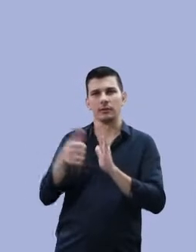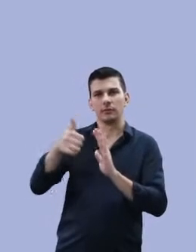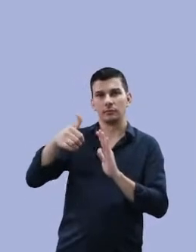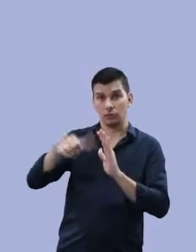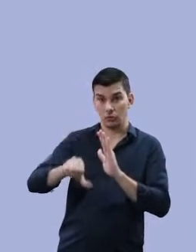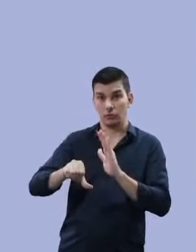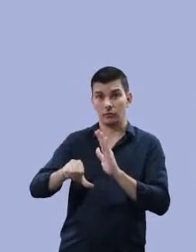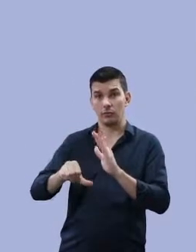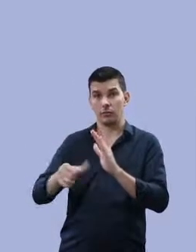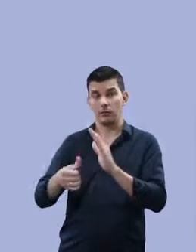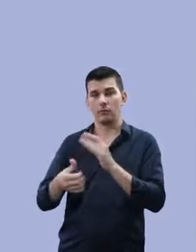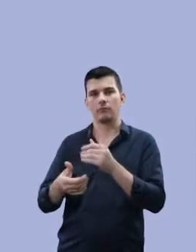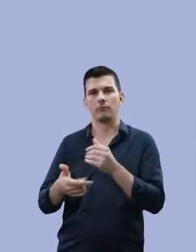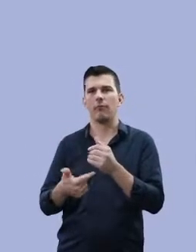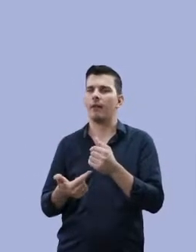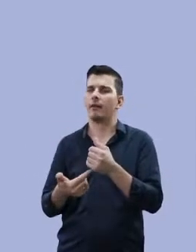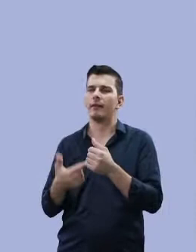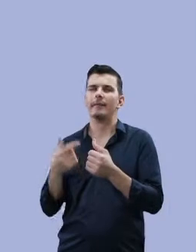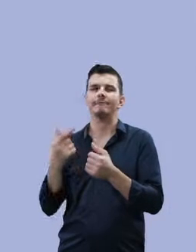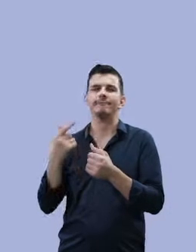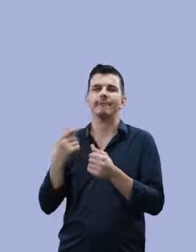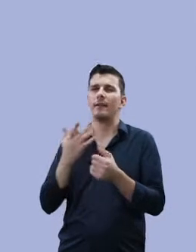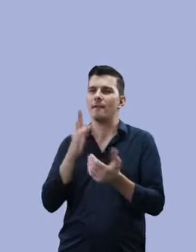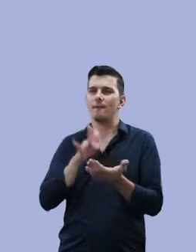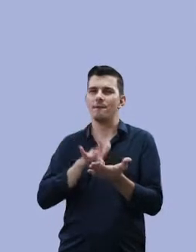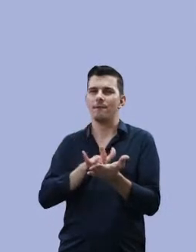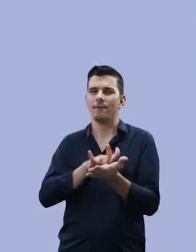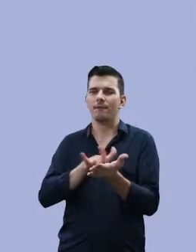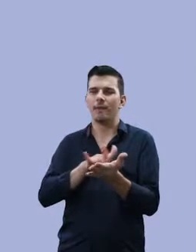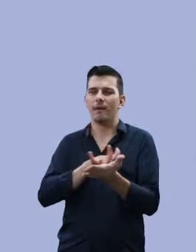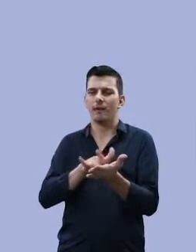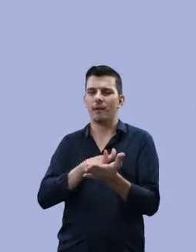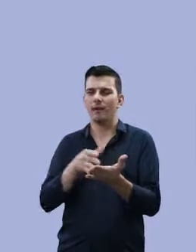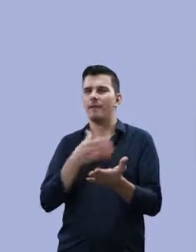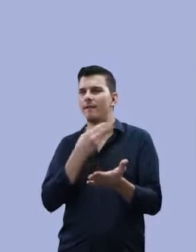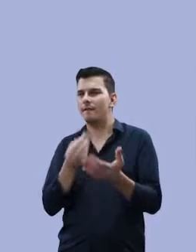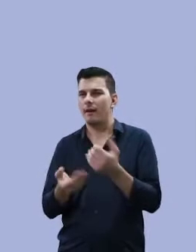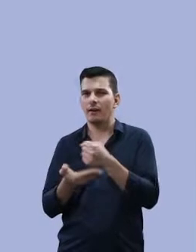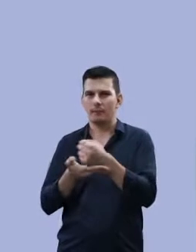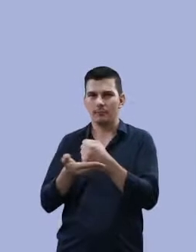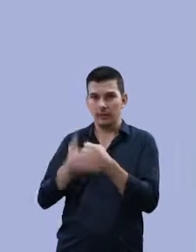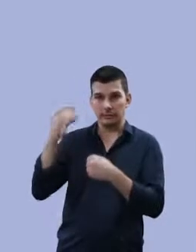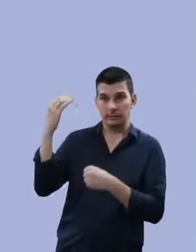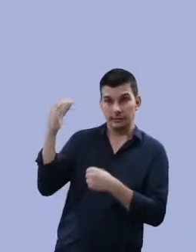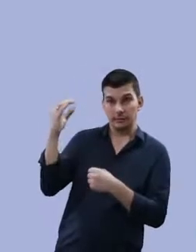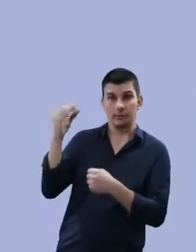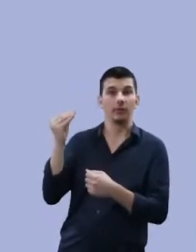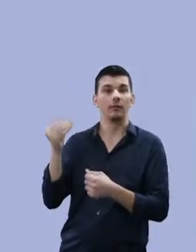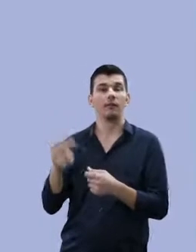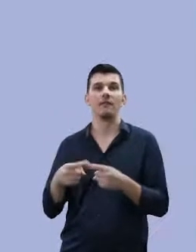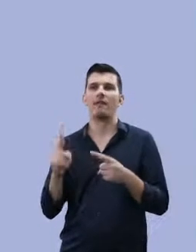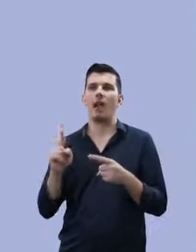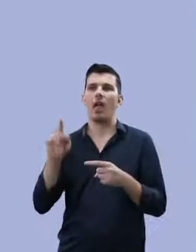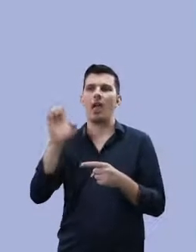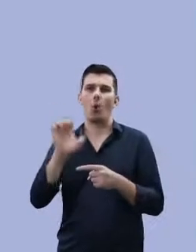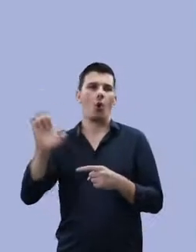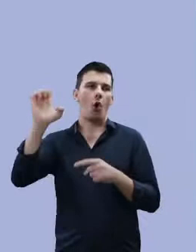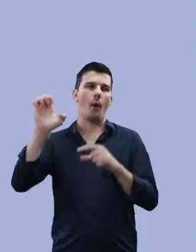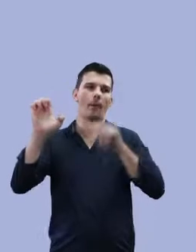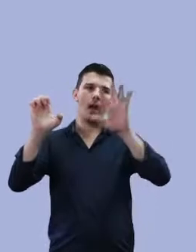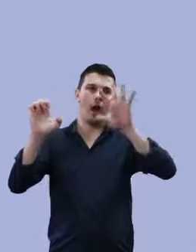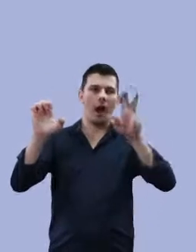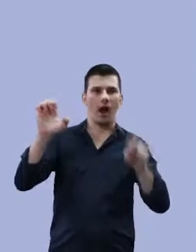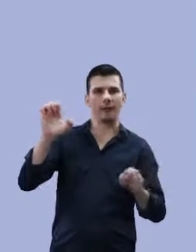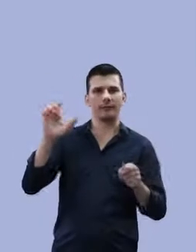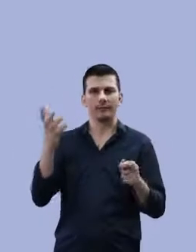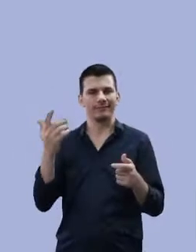dominação dos povos europeus sobre os povos africanos e asiáticos. Então ele coloca, segundo o texto anterior, podemos concluir que o pensamento racista do